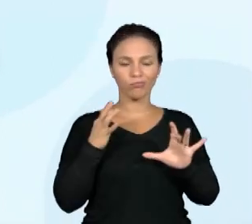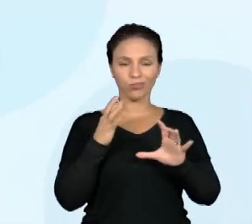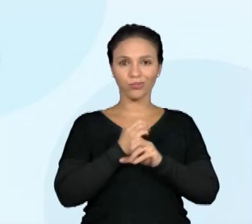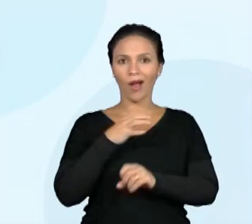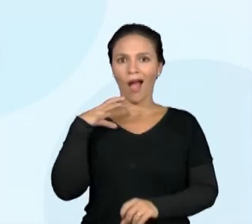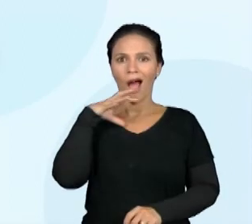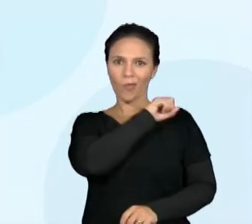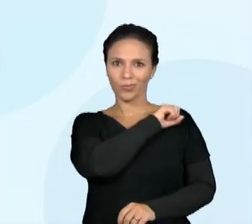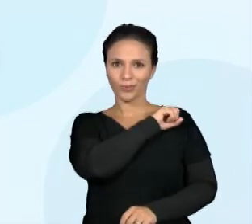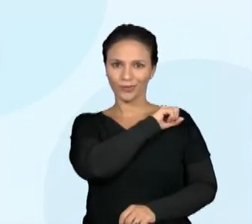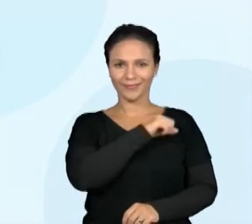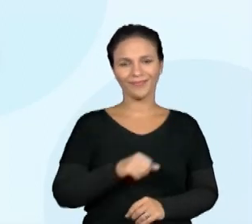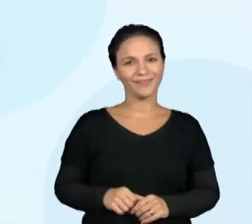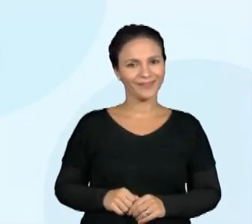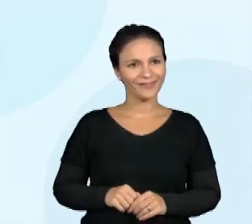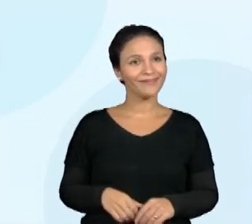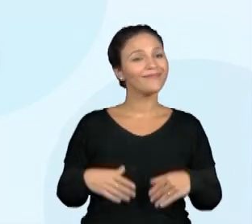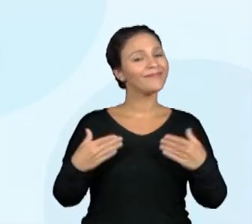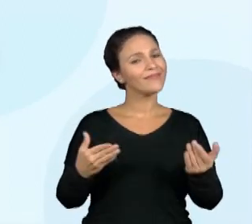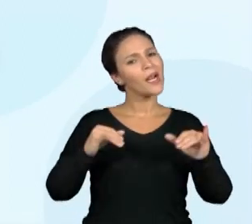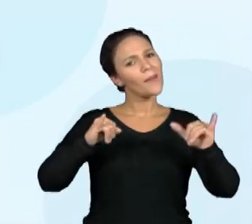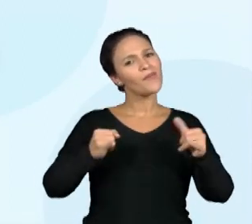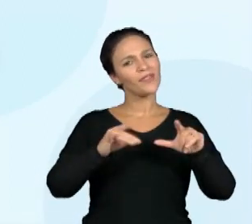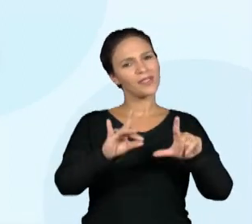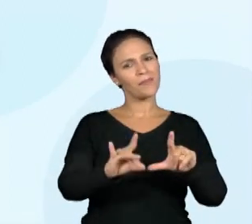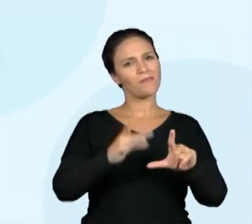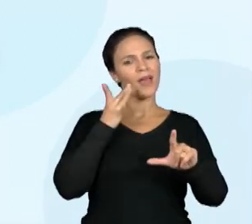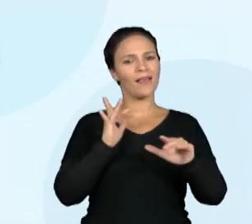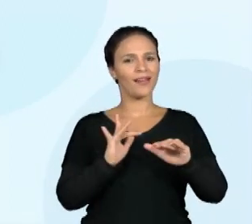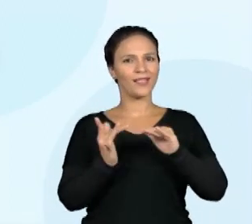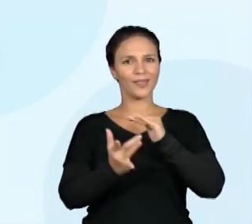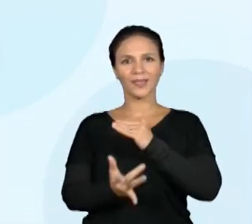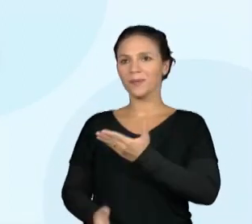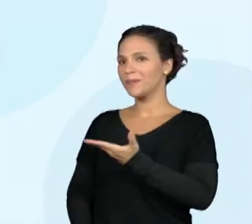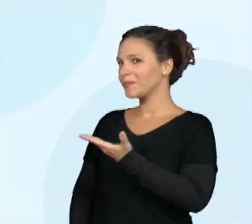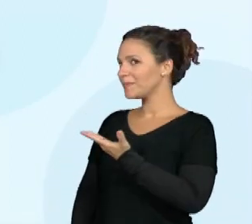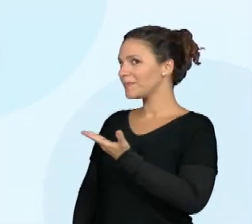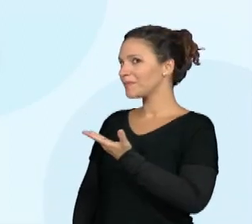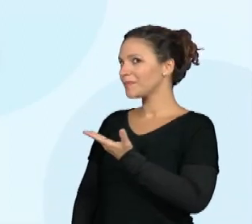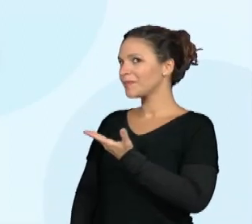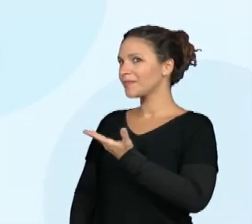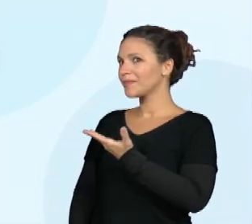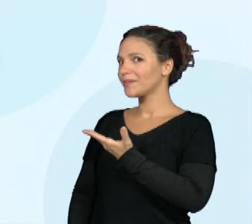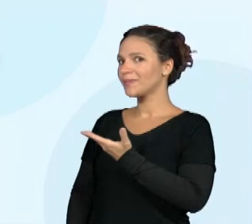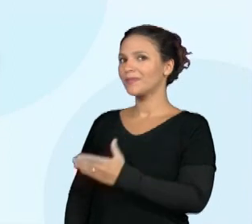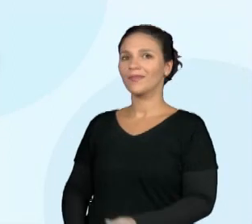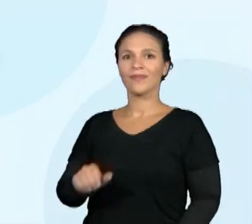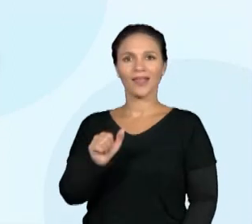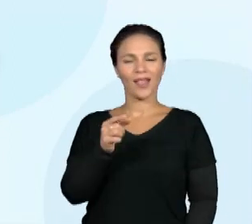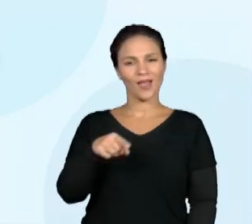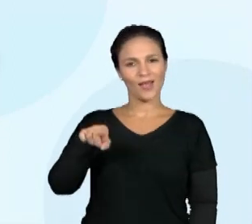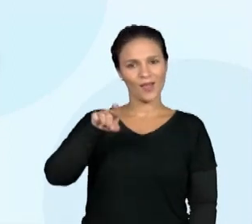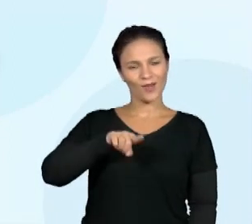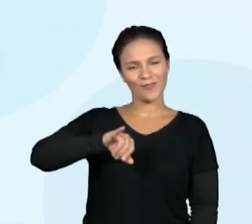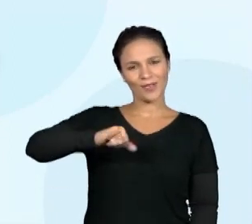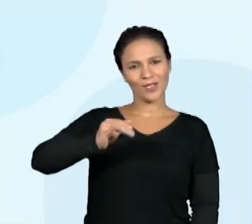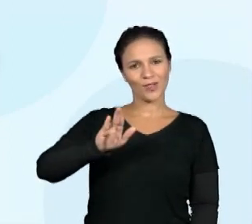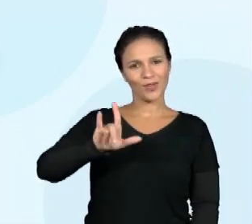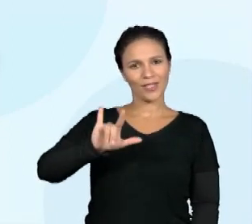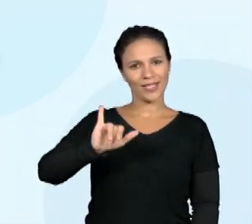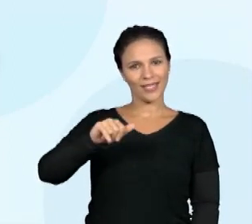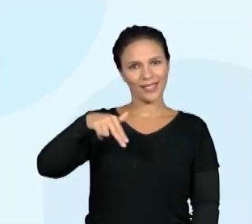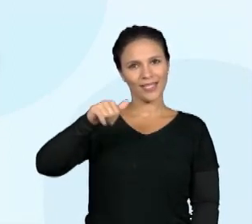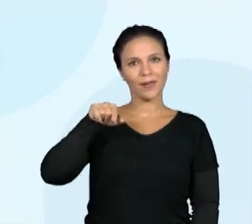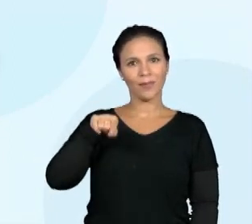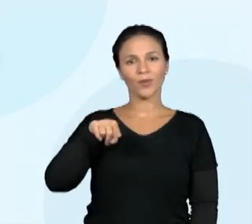bom? Compartilhe aí comigo nas redes sociais as suas estratégias, marcando @juliana.nadeu,